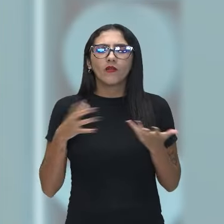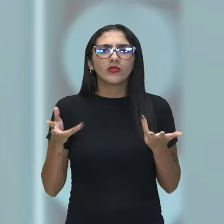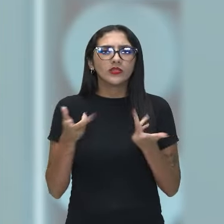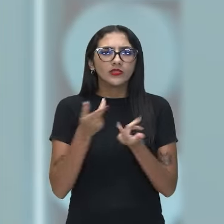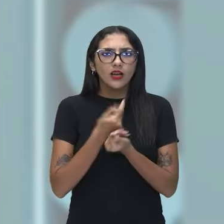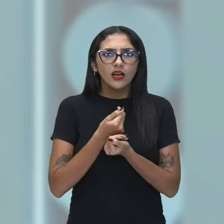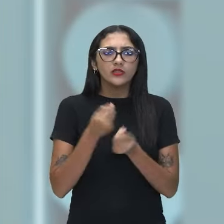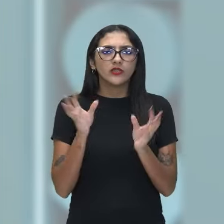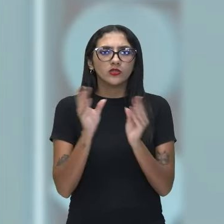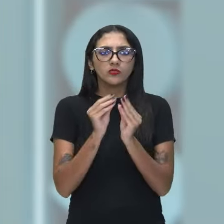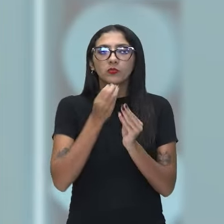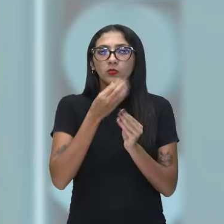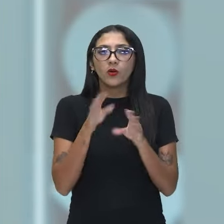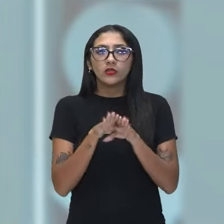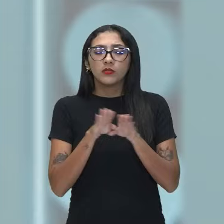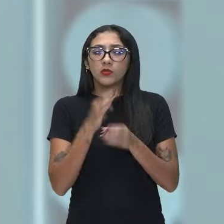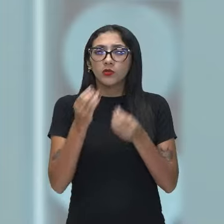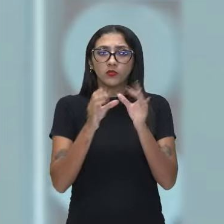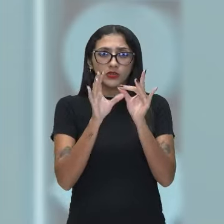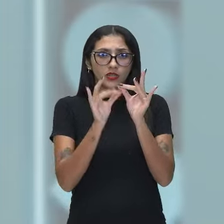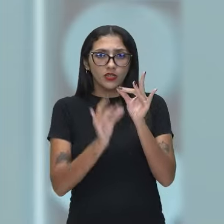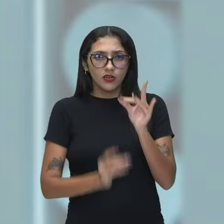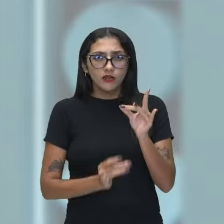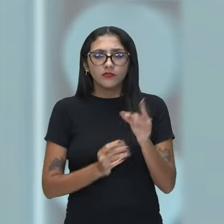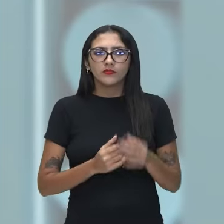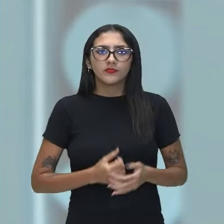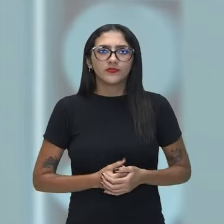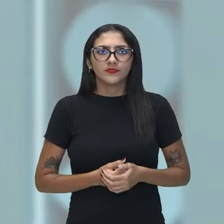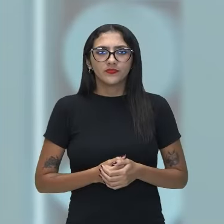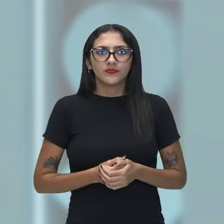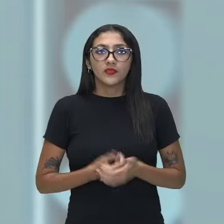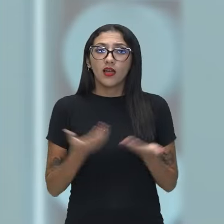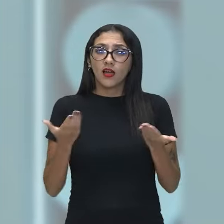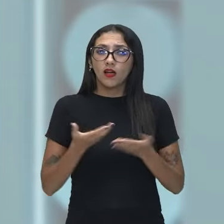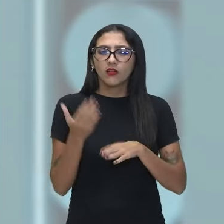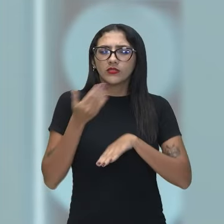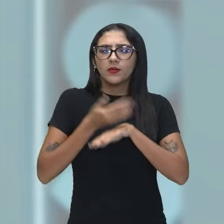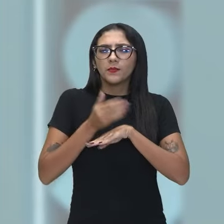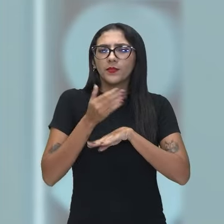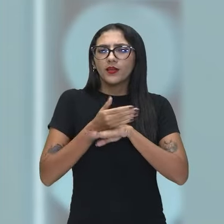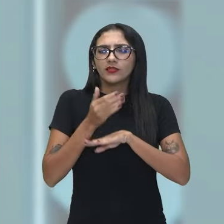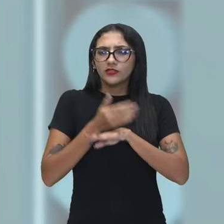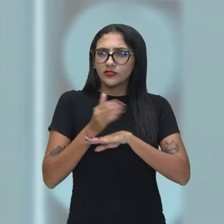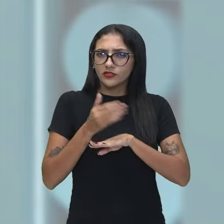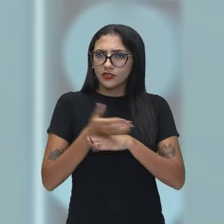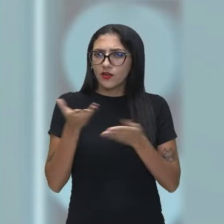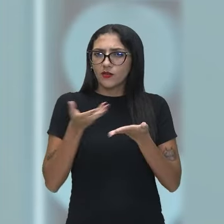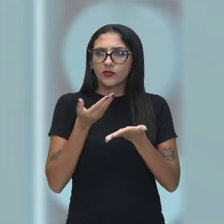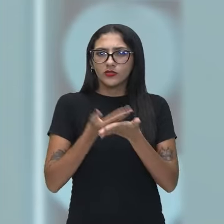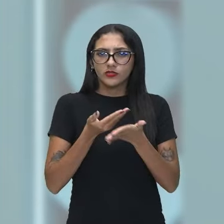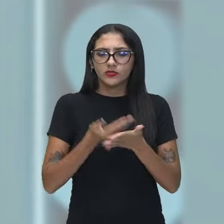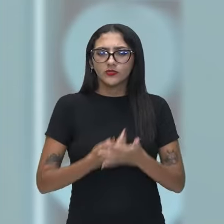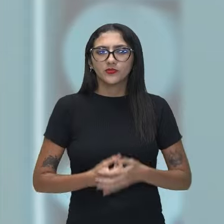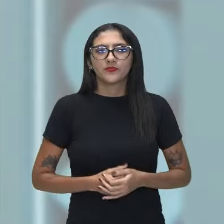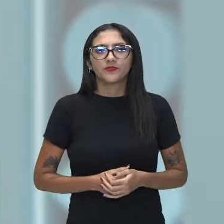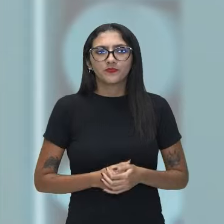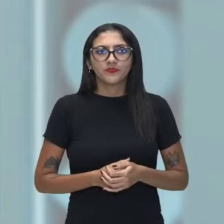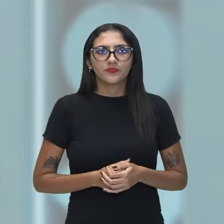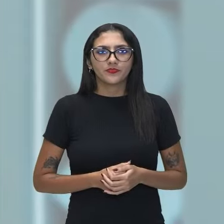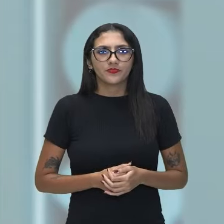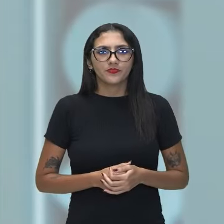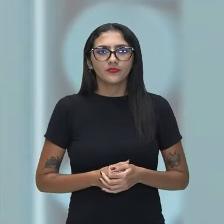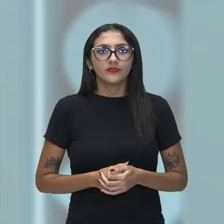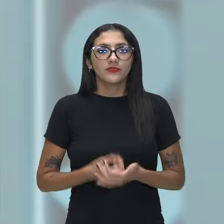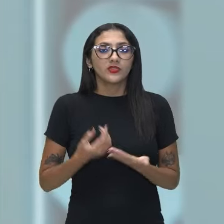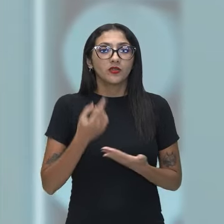e também um passo a passo de como fazê-lo, nós vamos praticar um pouco ainda aqui na aula. E para isso, vamos então